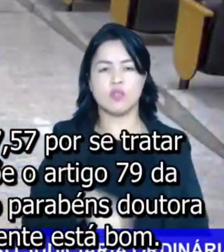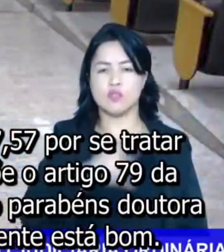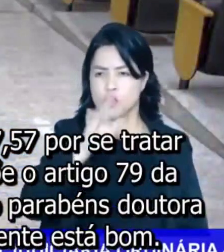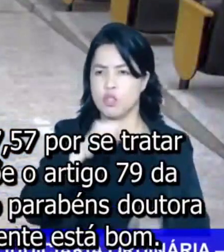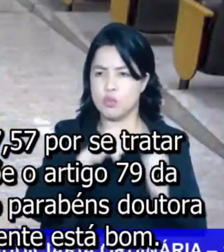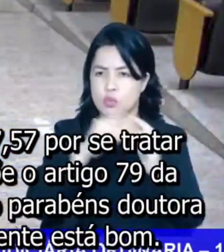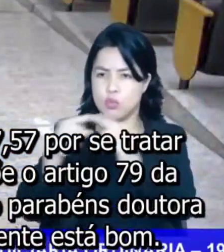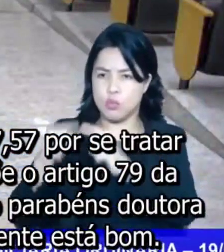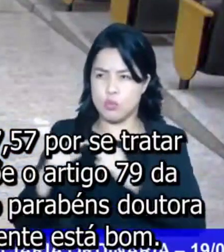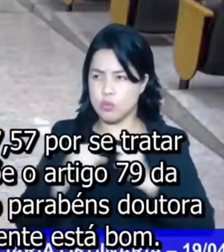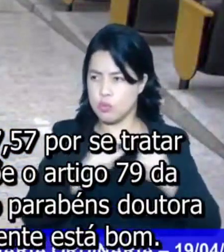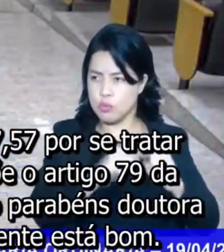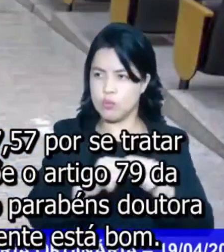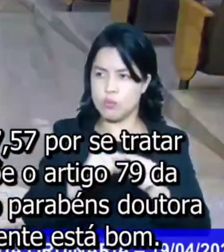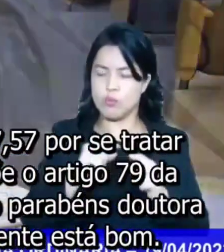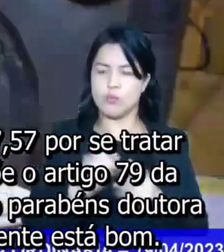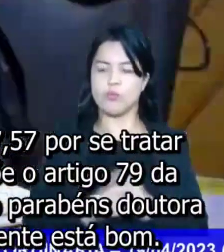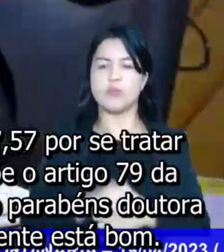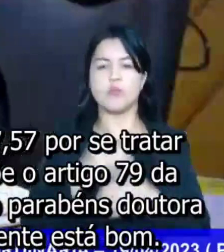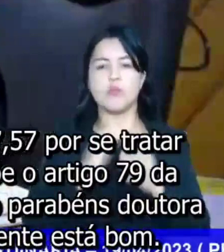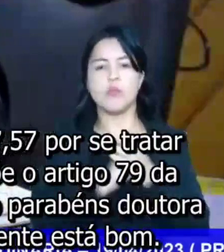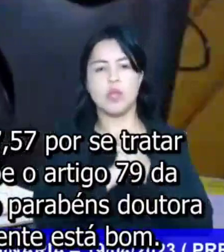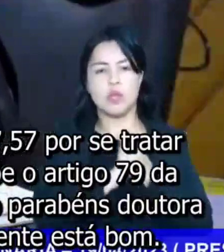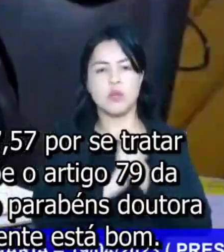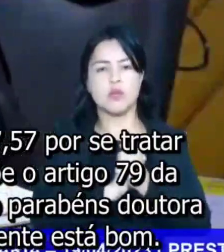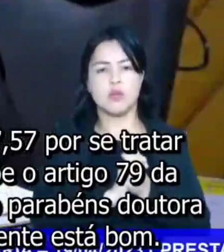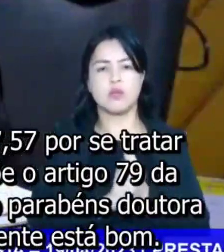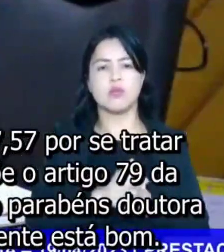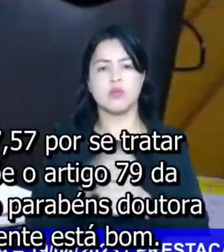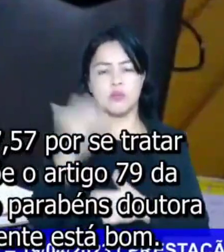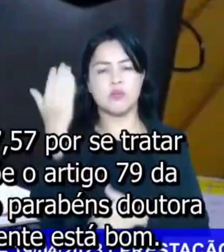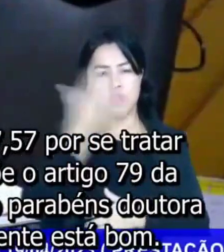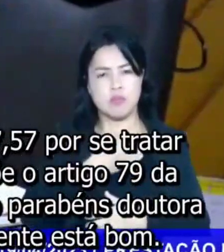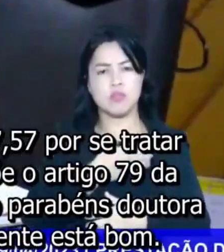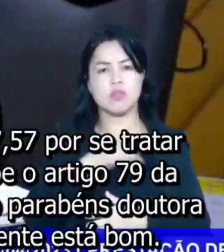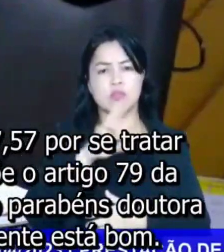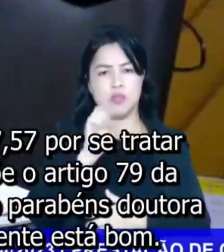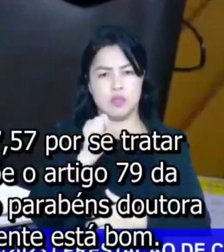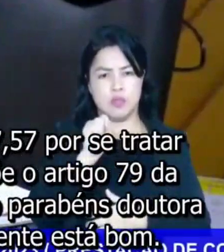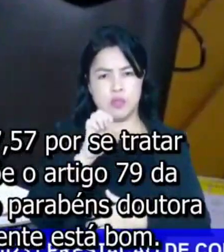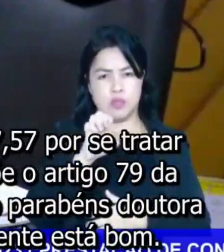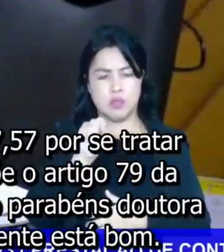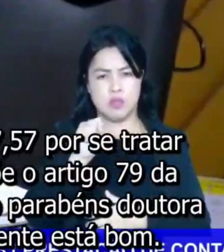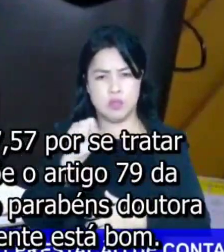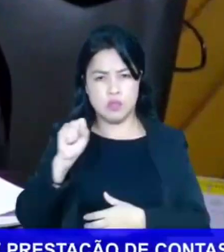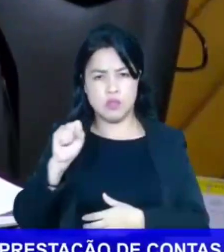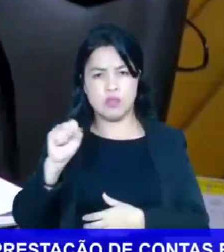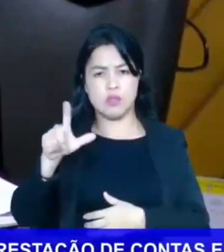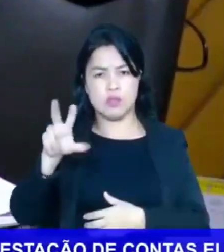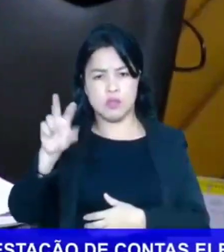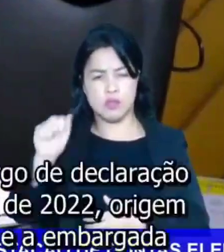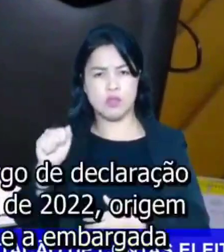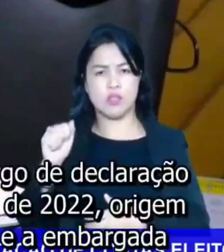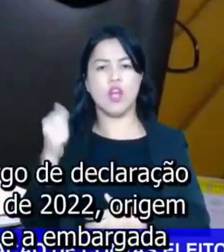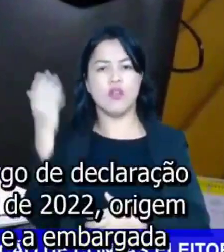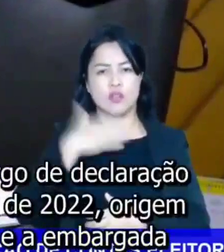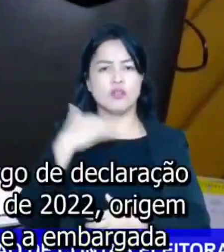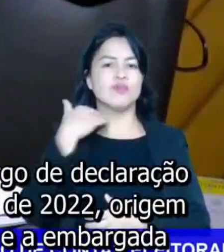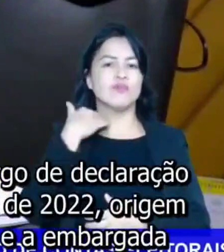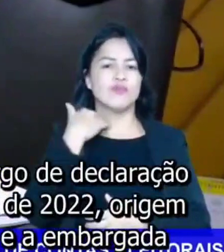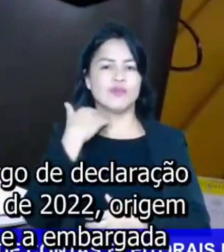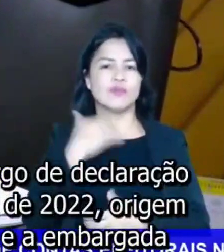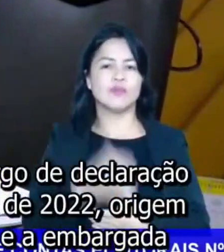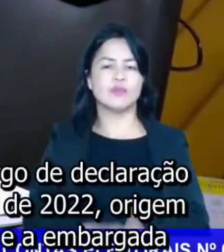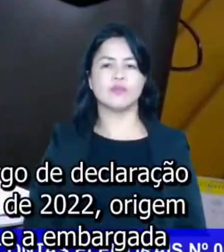acordo? Imagem ampla do plenário. Parabéns, doutora Rafaela, aprovada com ressalva das contas de sua cliente. Desembargador João Lages. Vamos ao